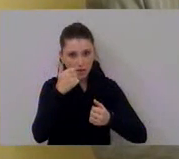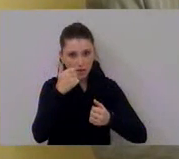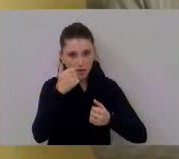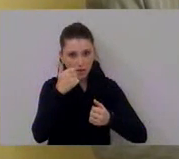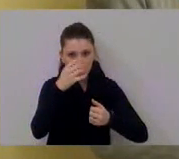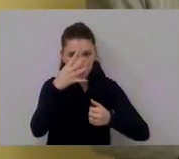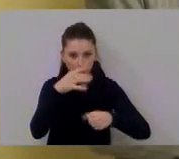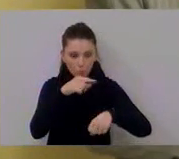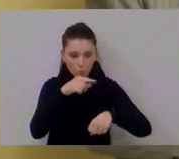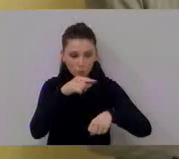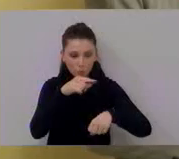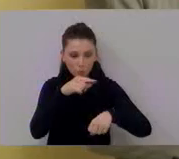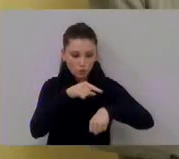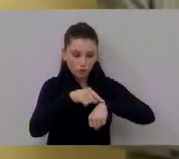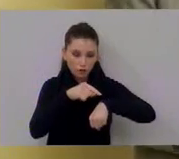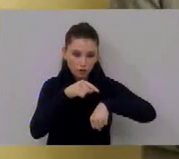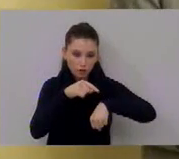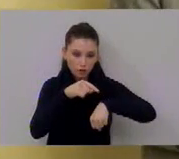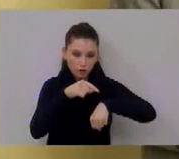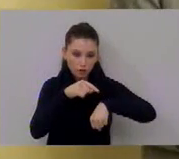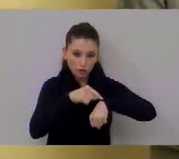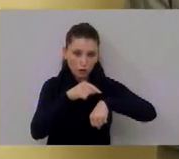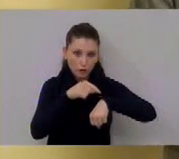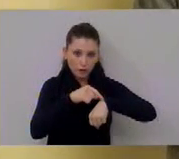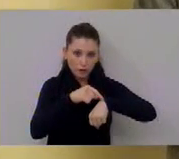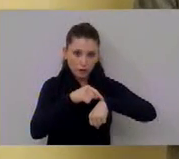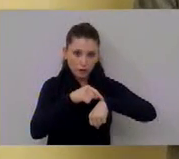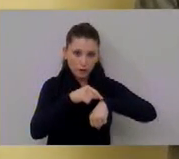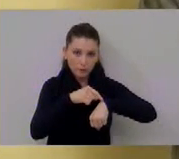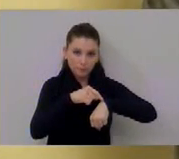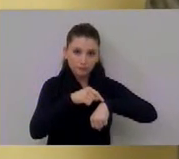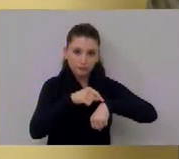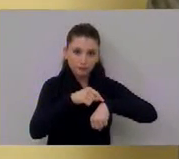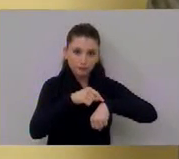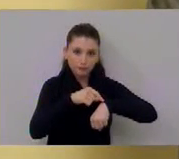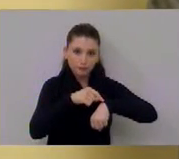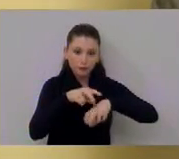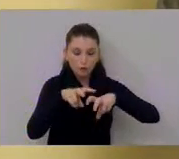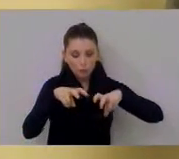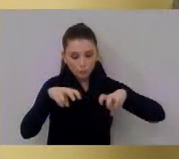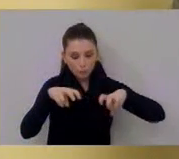plenarinho, a nossa continuidade do nosso trabalho.